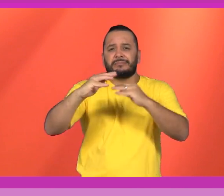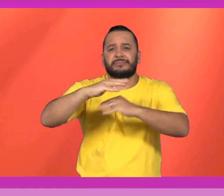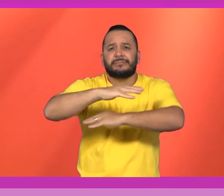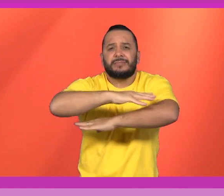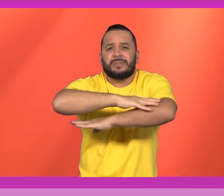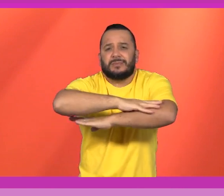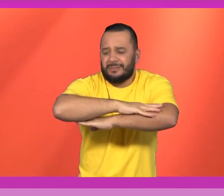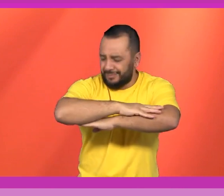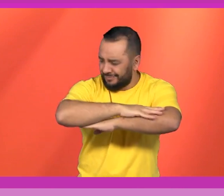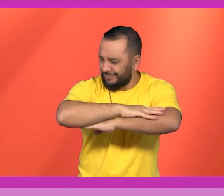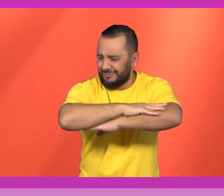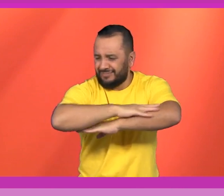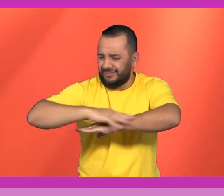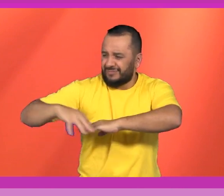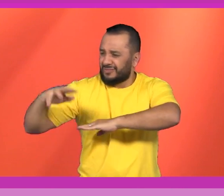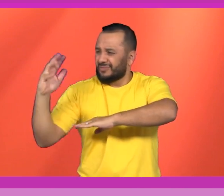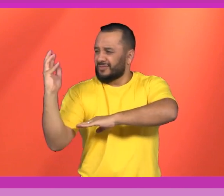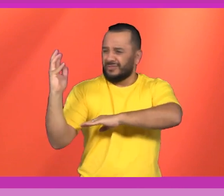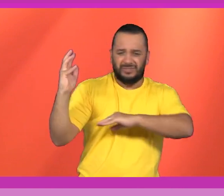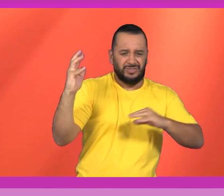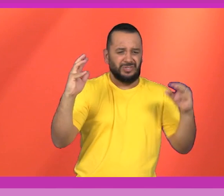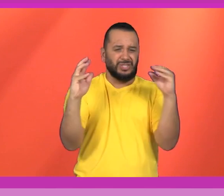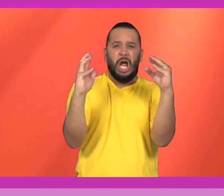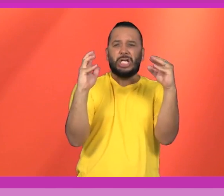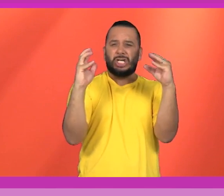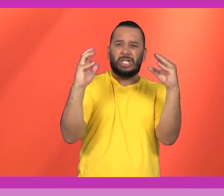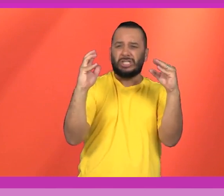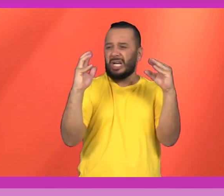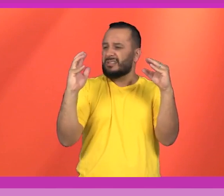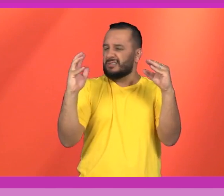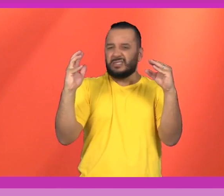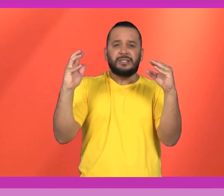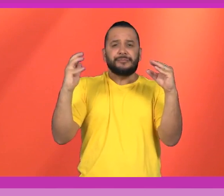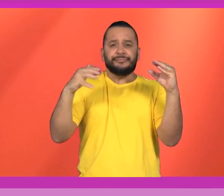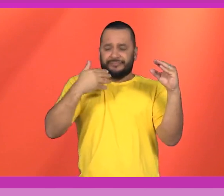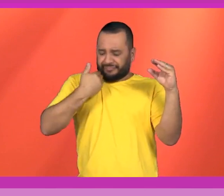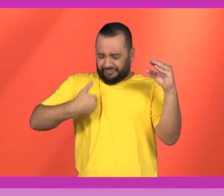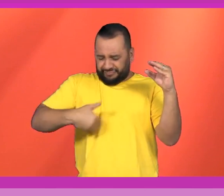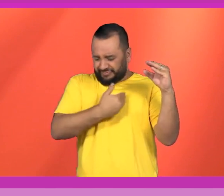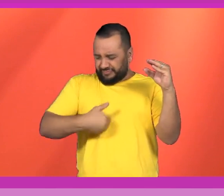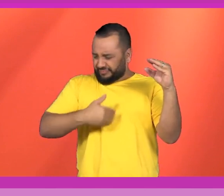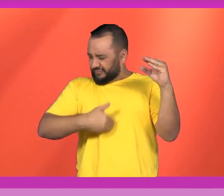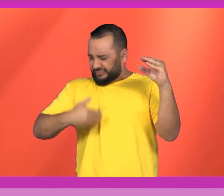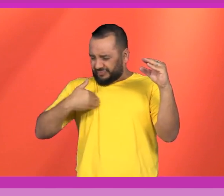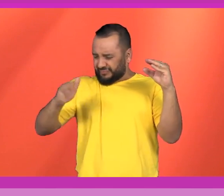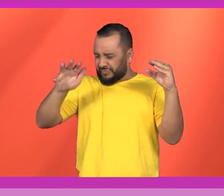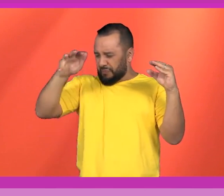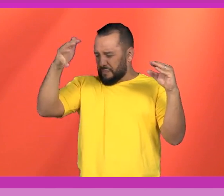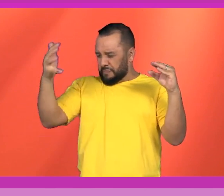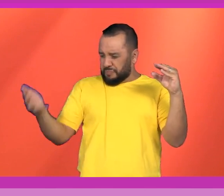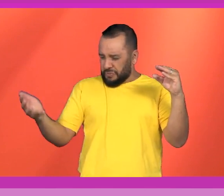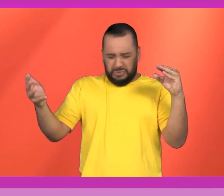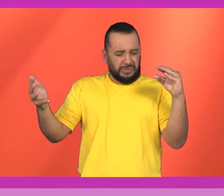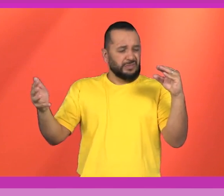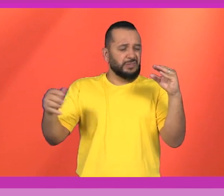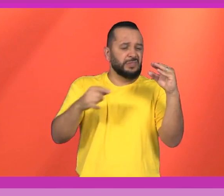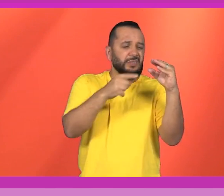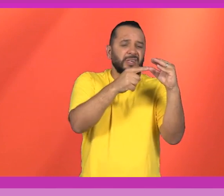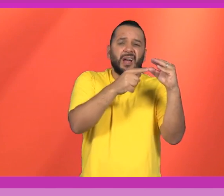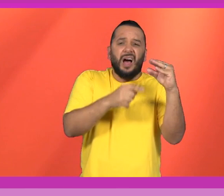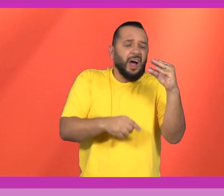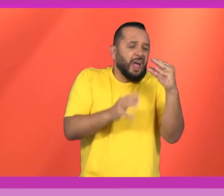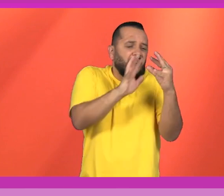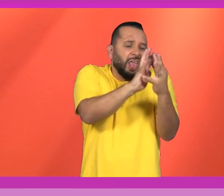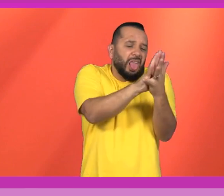debaixo de uma sacada. O cravo saiu ferido